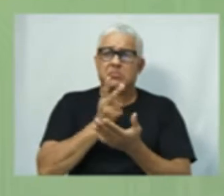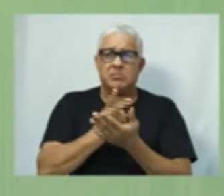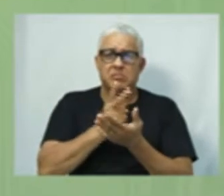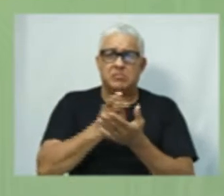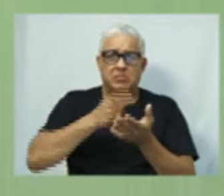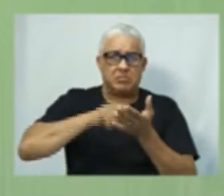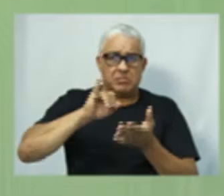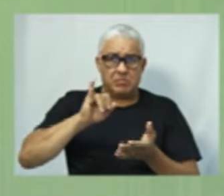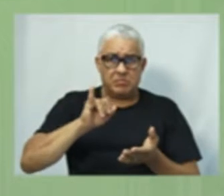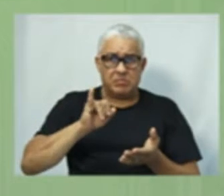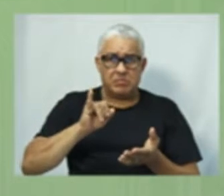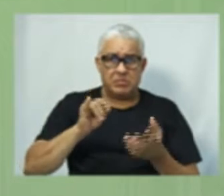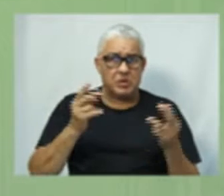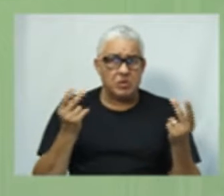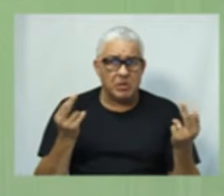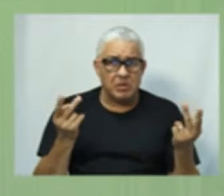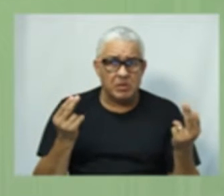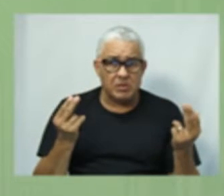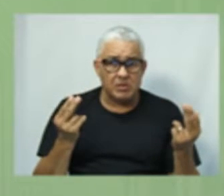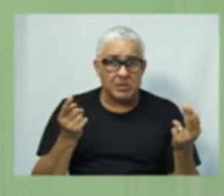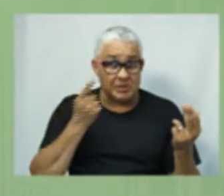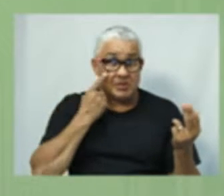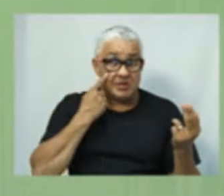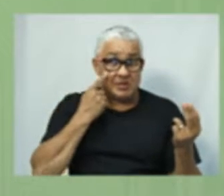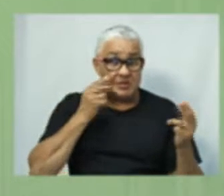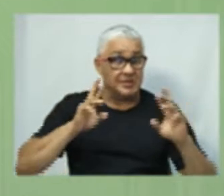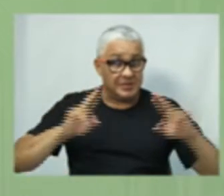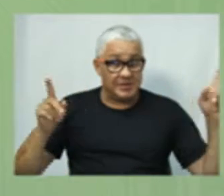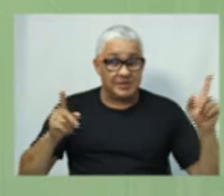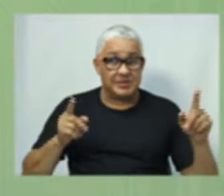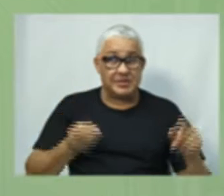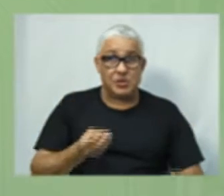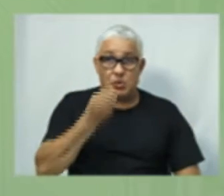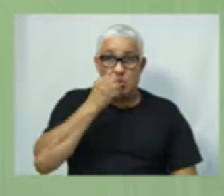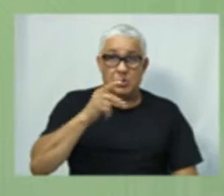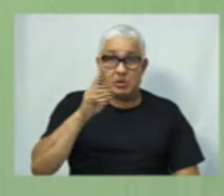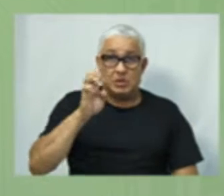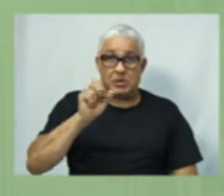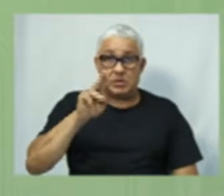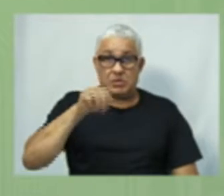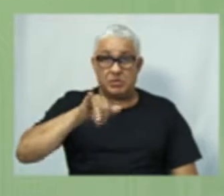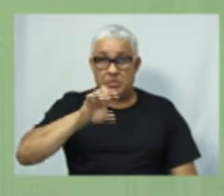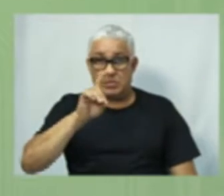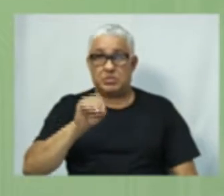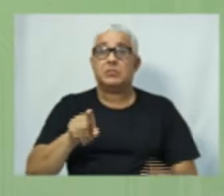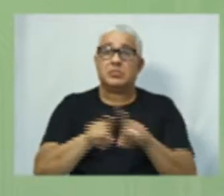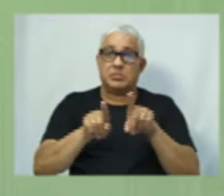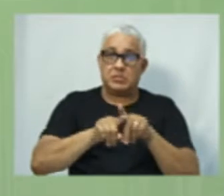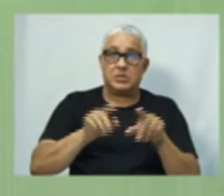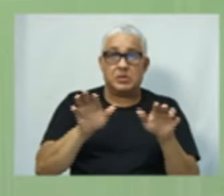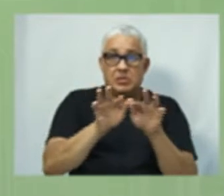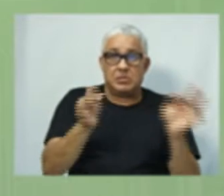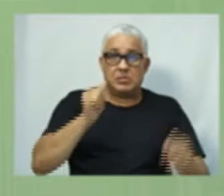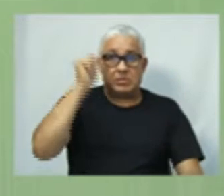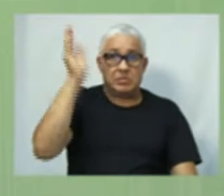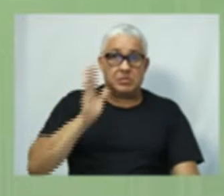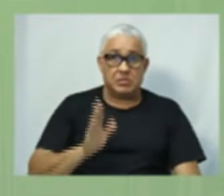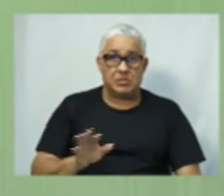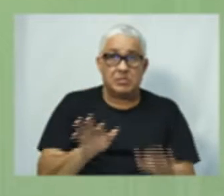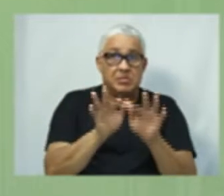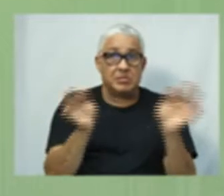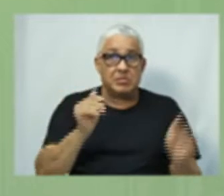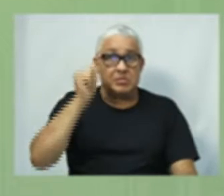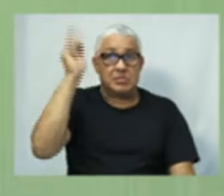renda? Viu a diferença do lucro presumido para o lucro simplificado, para o Simples Nacional? O Simples Nacional, a gente